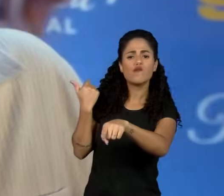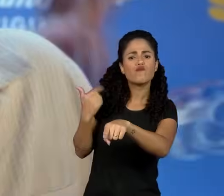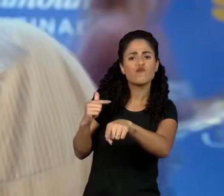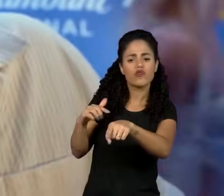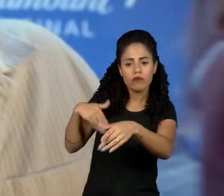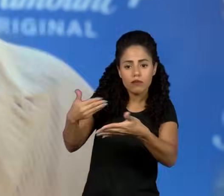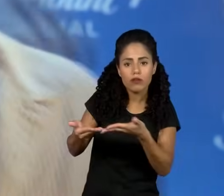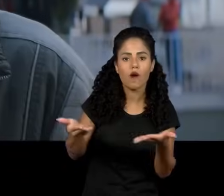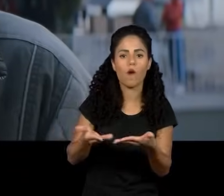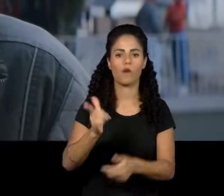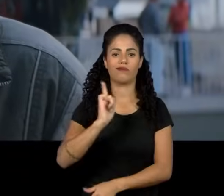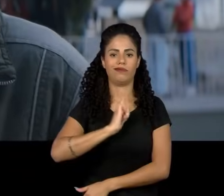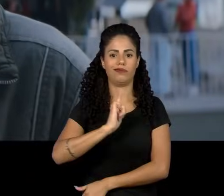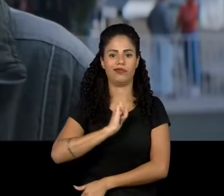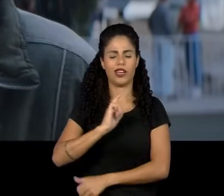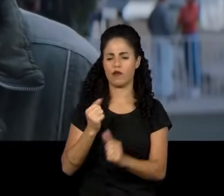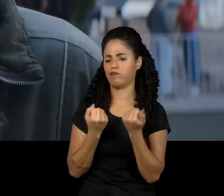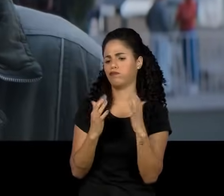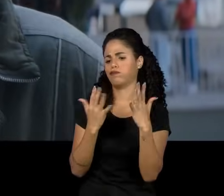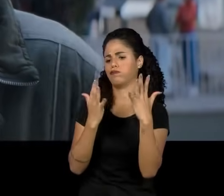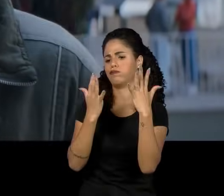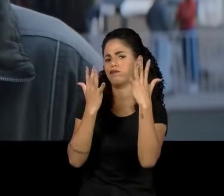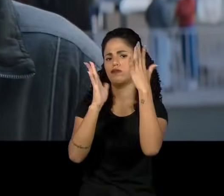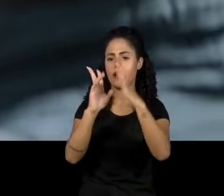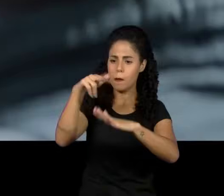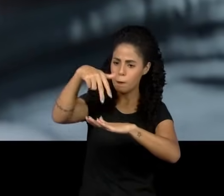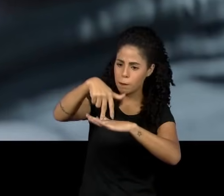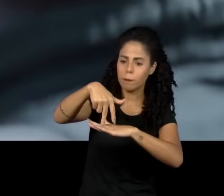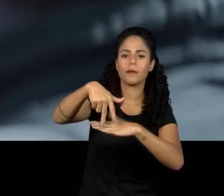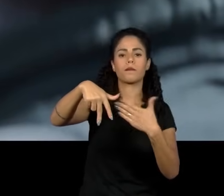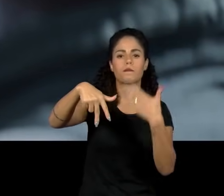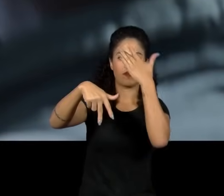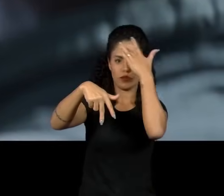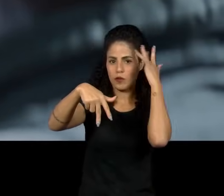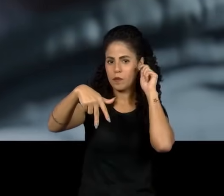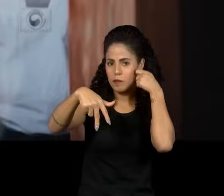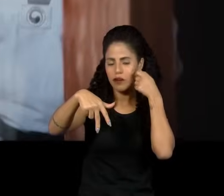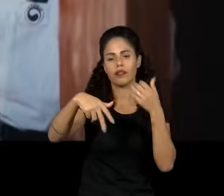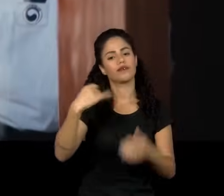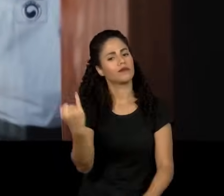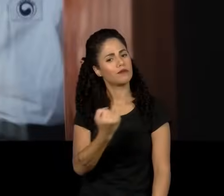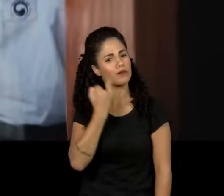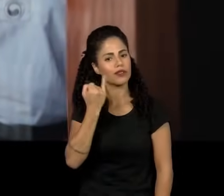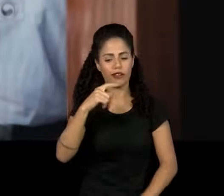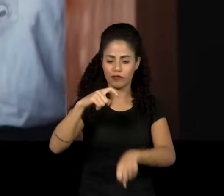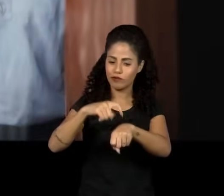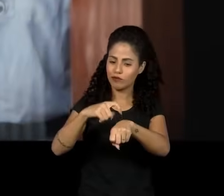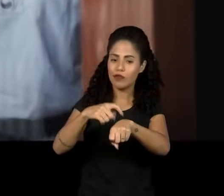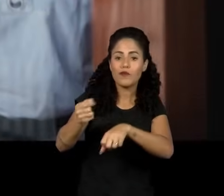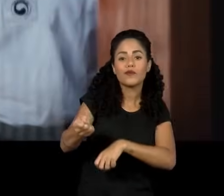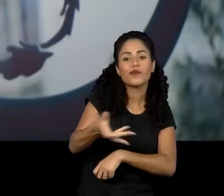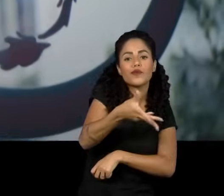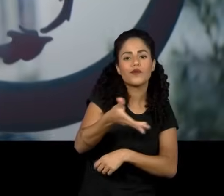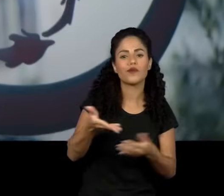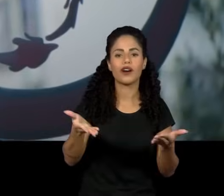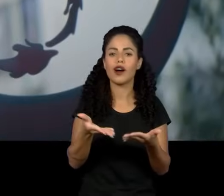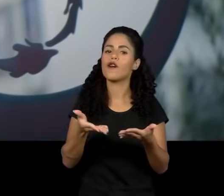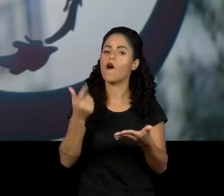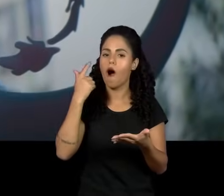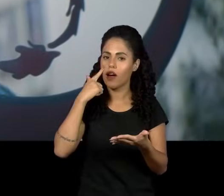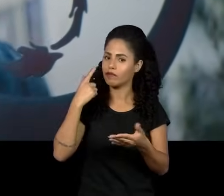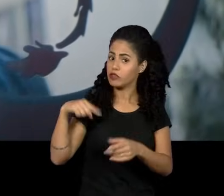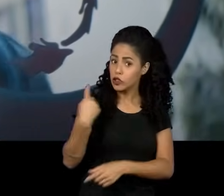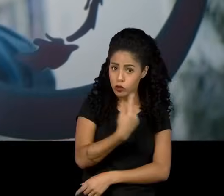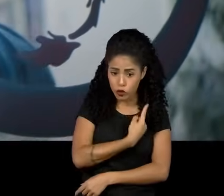produções acabaram vindo com protagonismos negros. Então é isso, é um novo momento, é um novo mundo. Se preparem. Porque